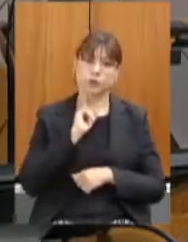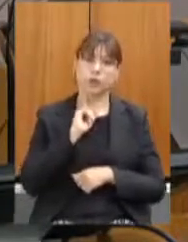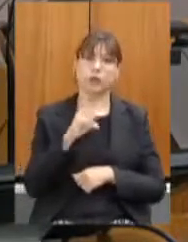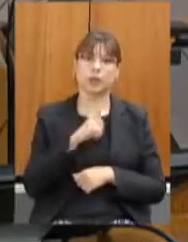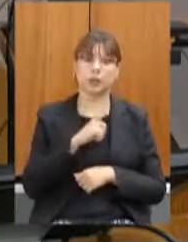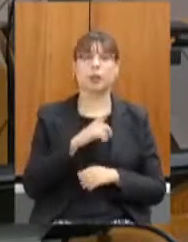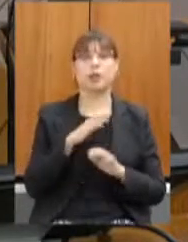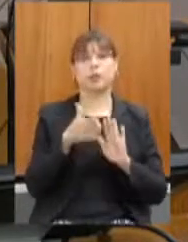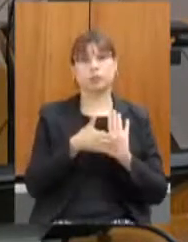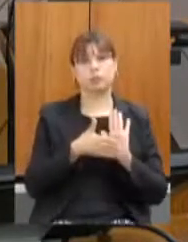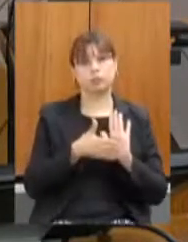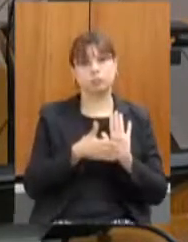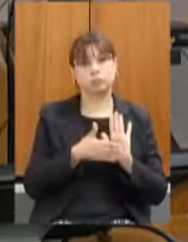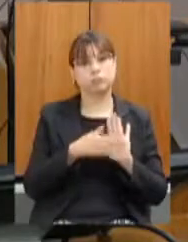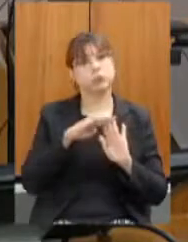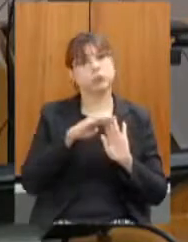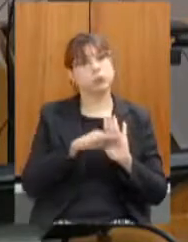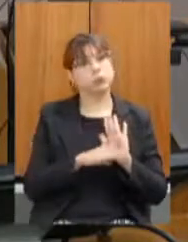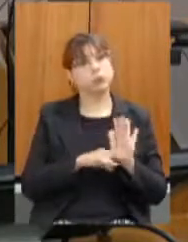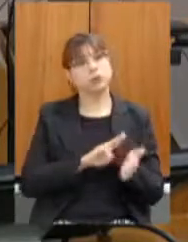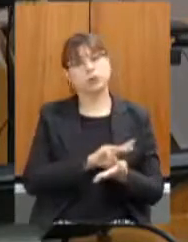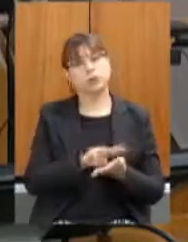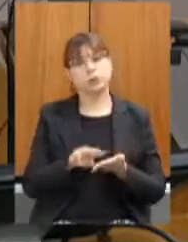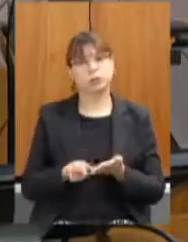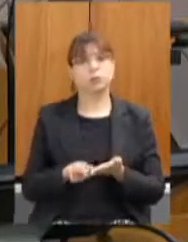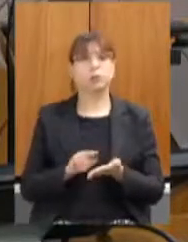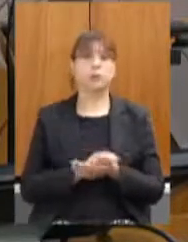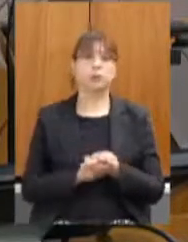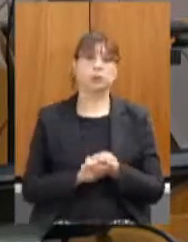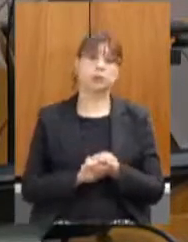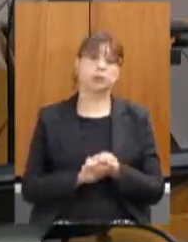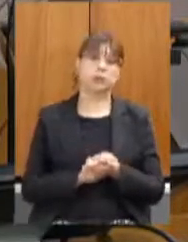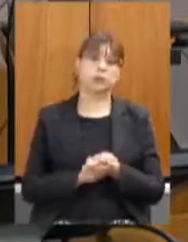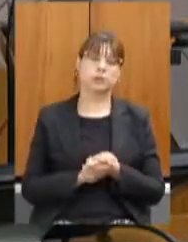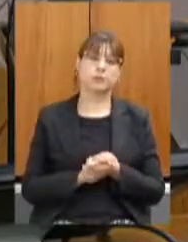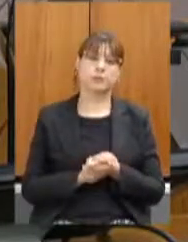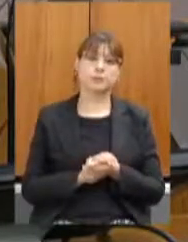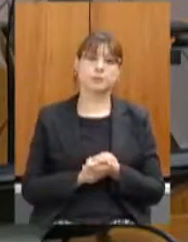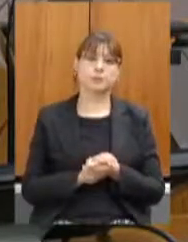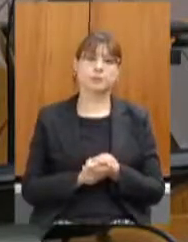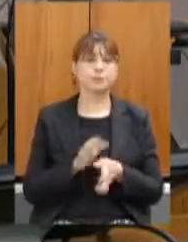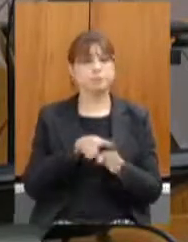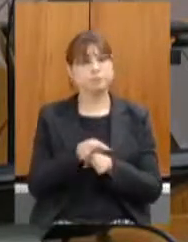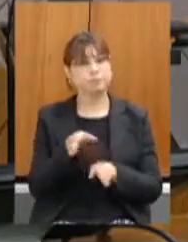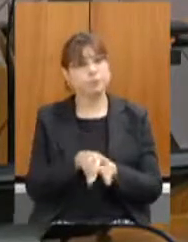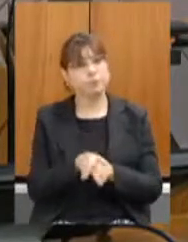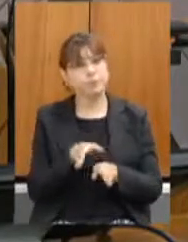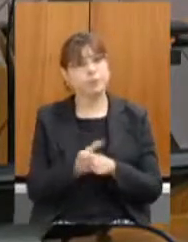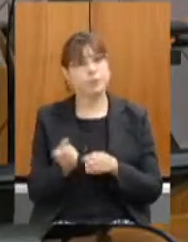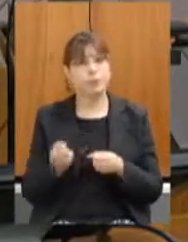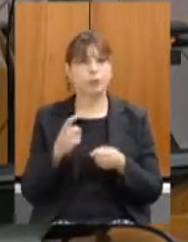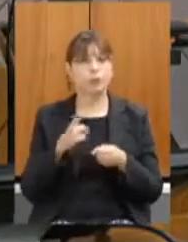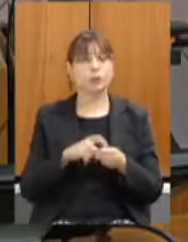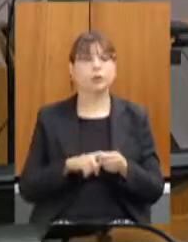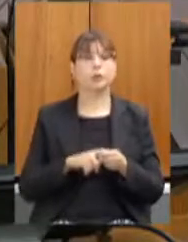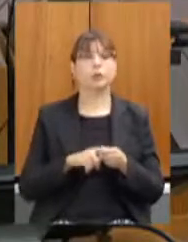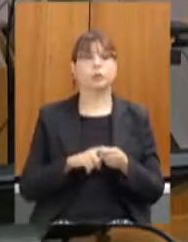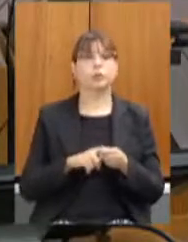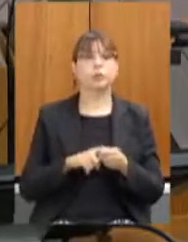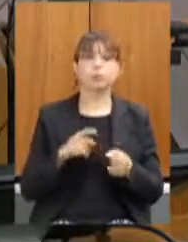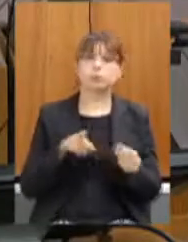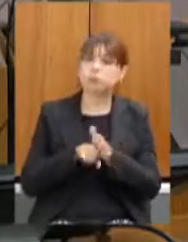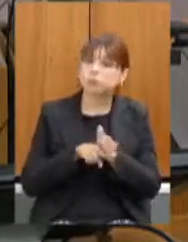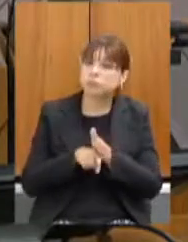protocolos vinculados a isso protocolo de vinculado de orientando A retomada de consultas especializadas